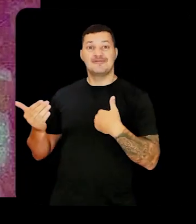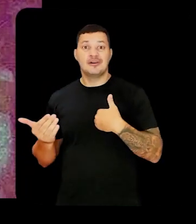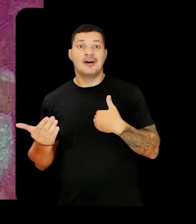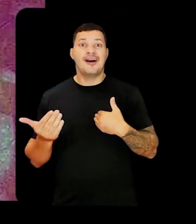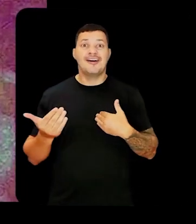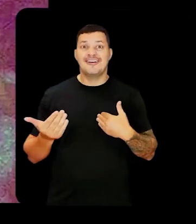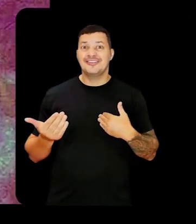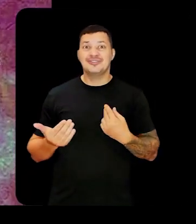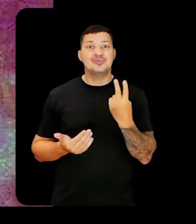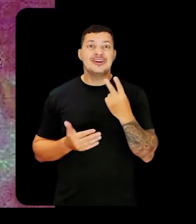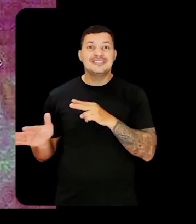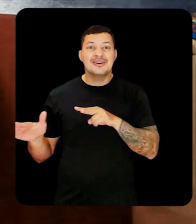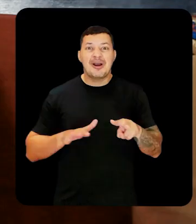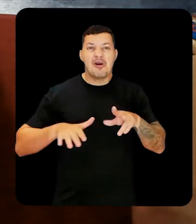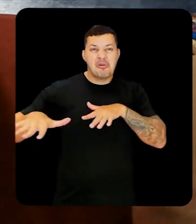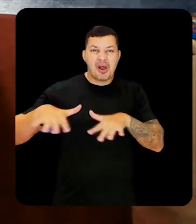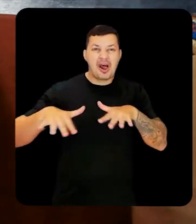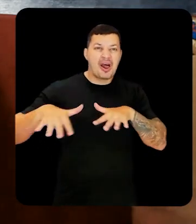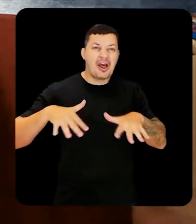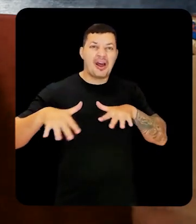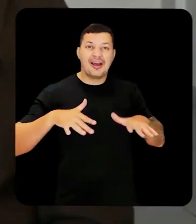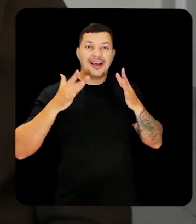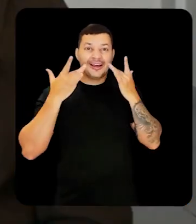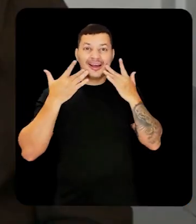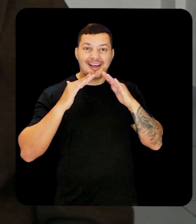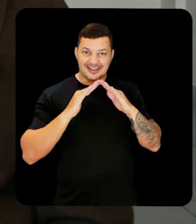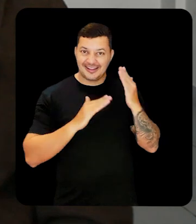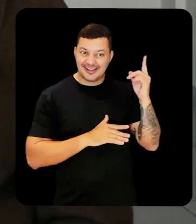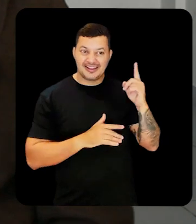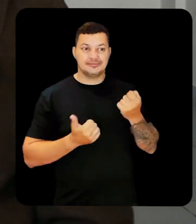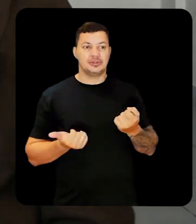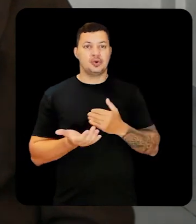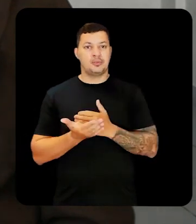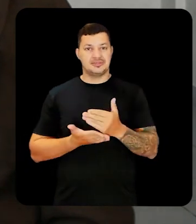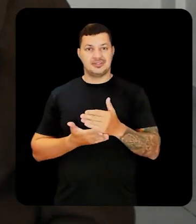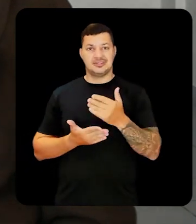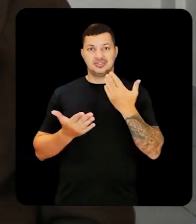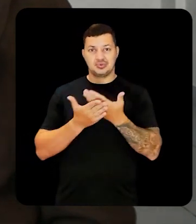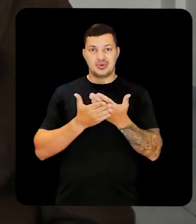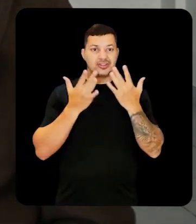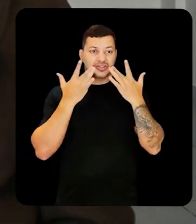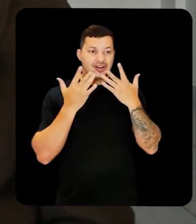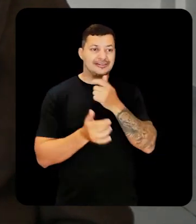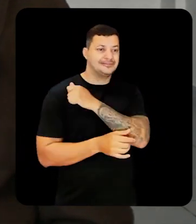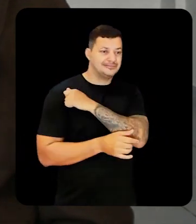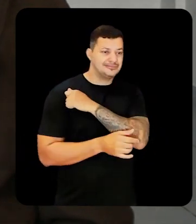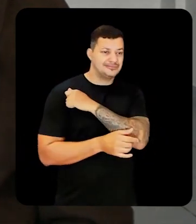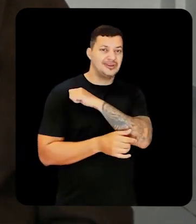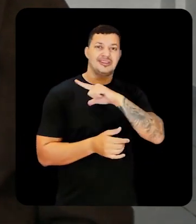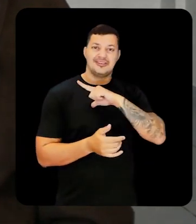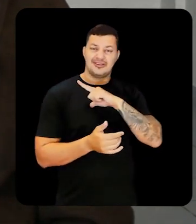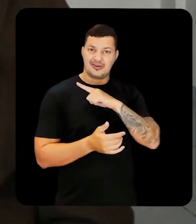foi um festival artístico de 2 semanas que movimentou aquela casa. Comecei a fazer teatro na escola. Eu fui aluna da Alba, fui